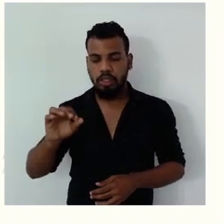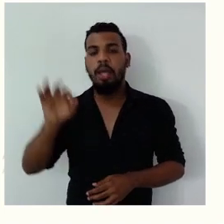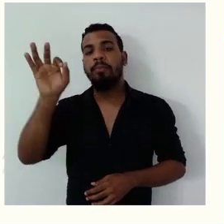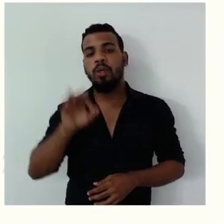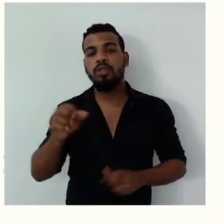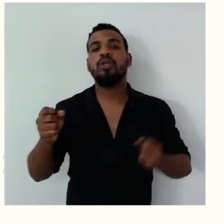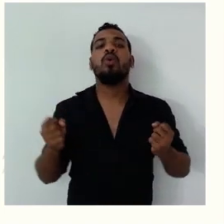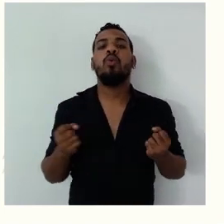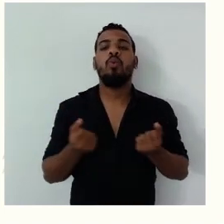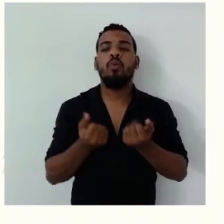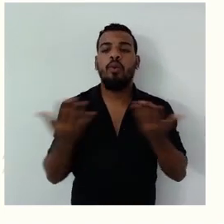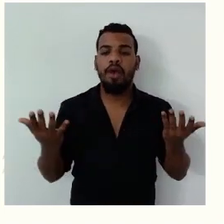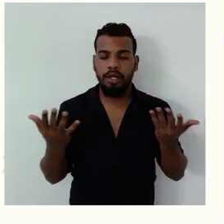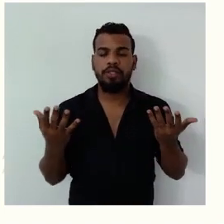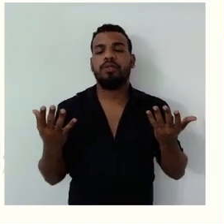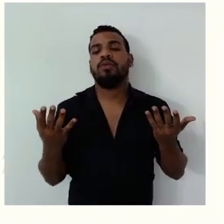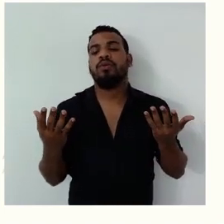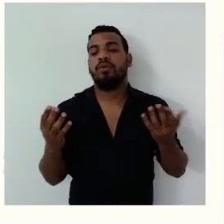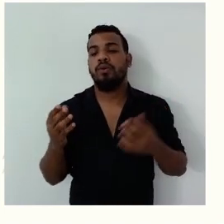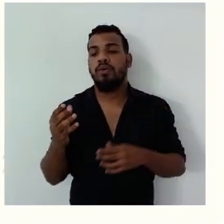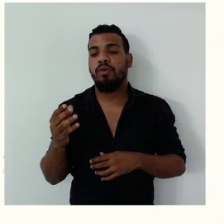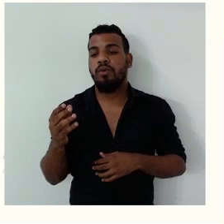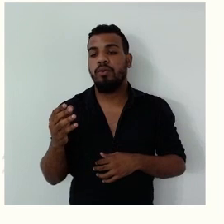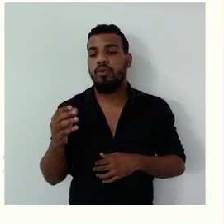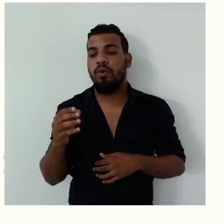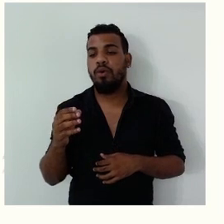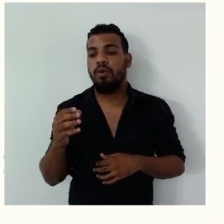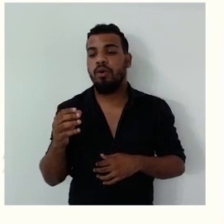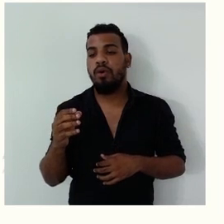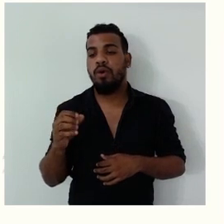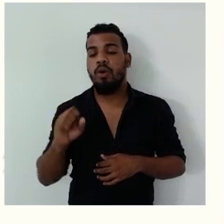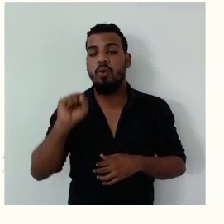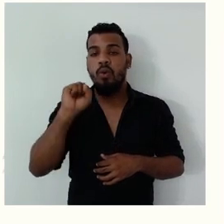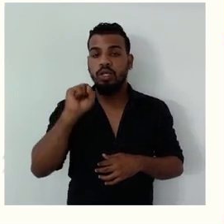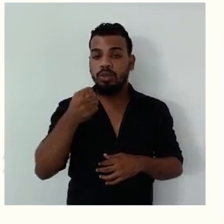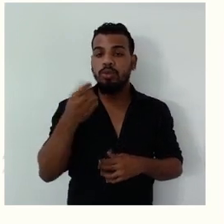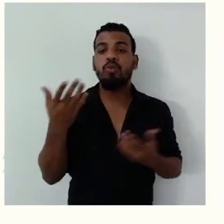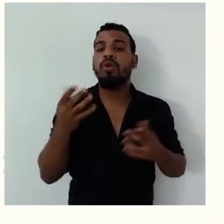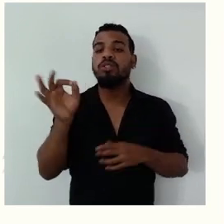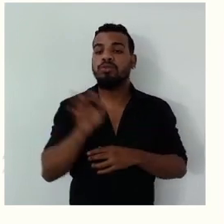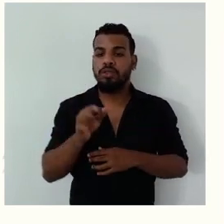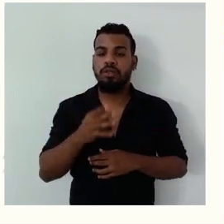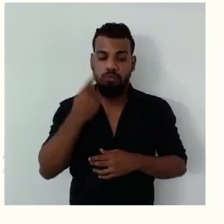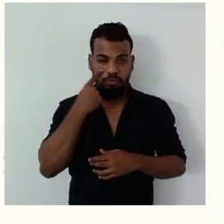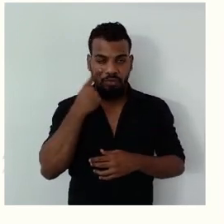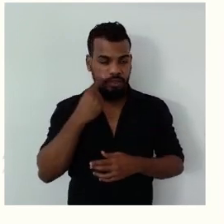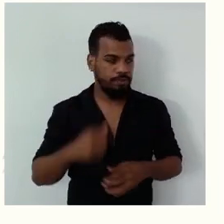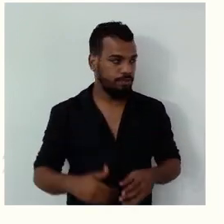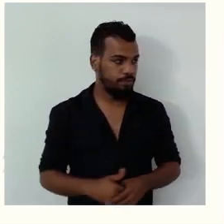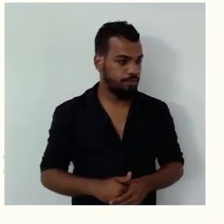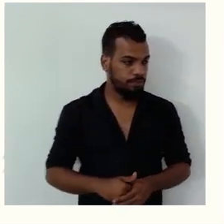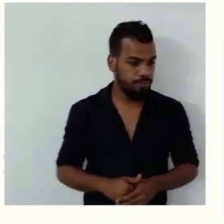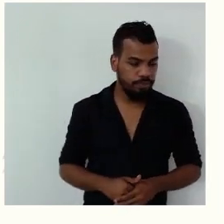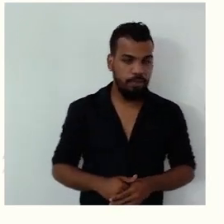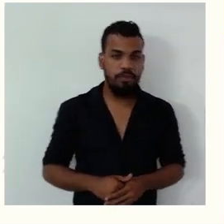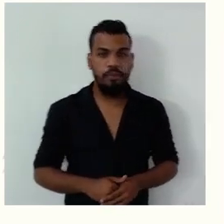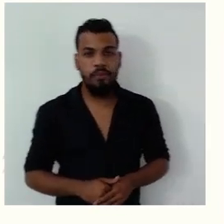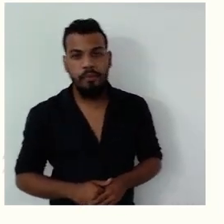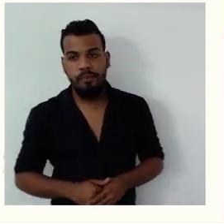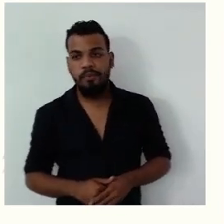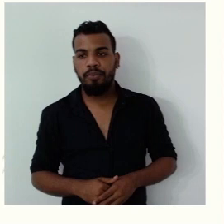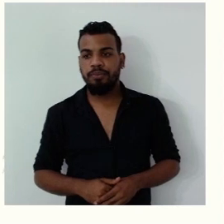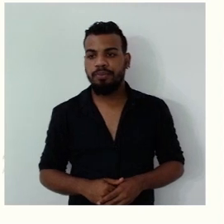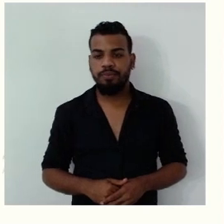cento de 8.000 equivale a 4.800? Então, veja, 4.800 é a